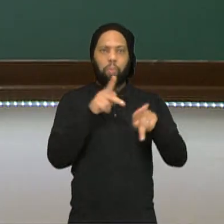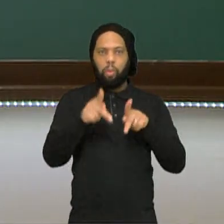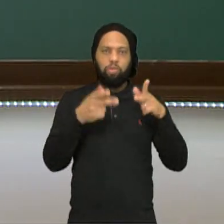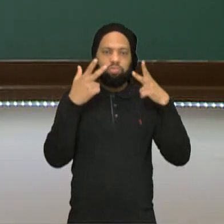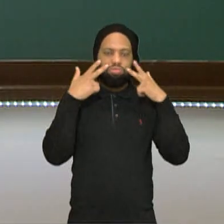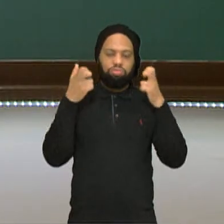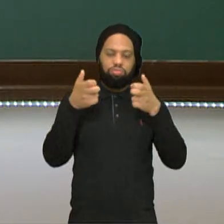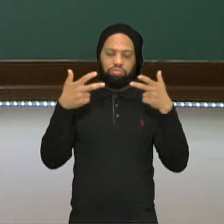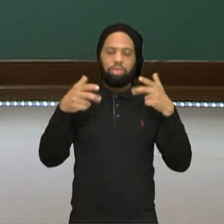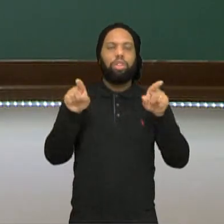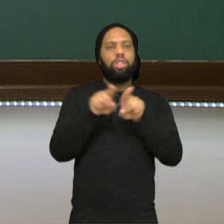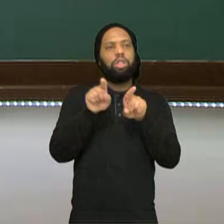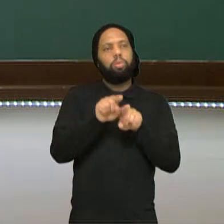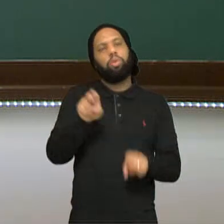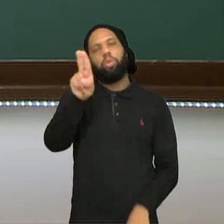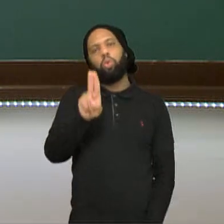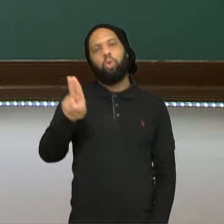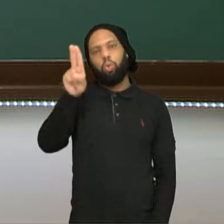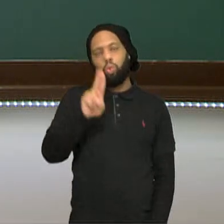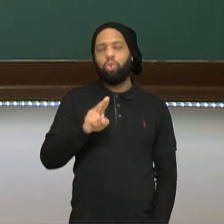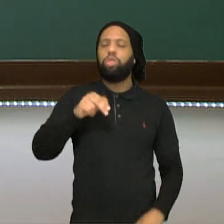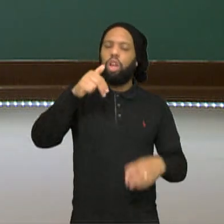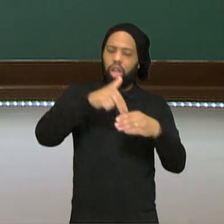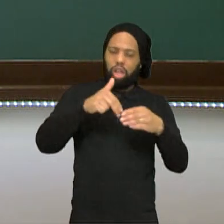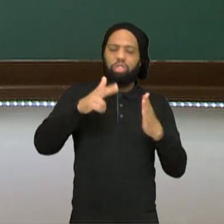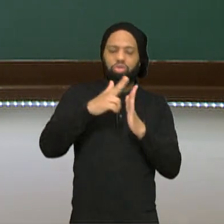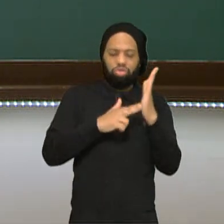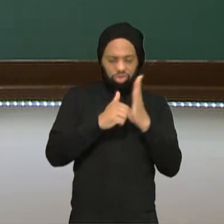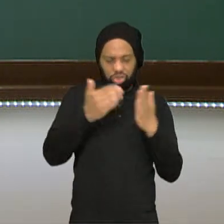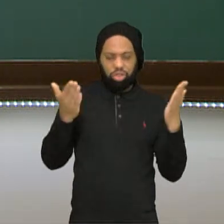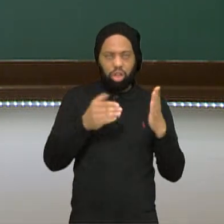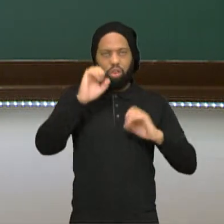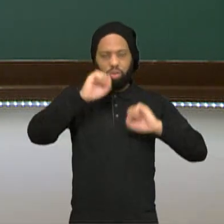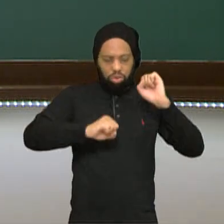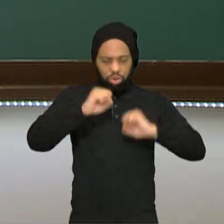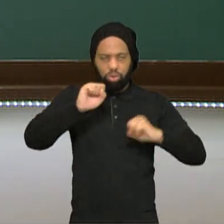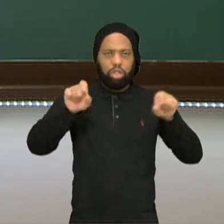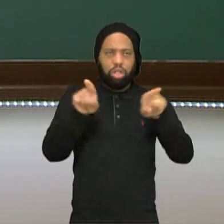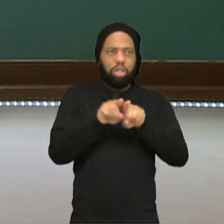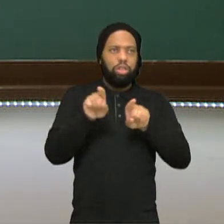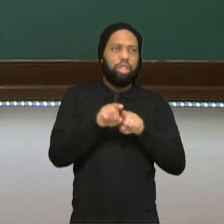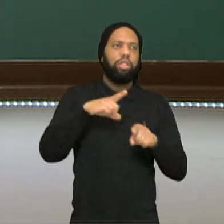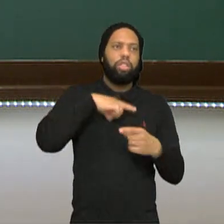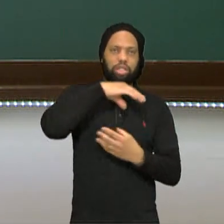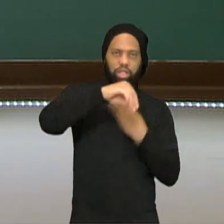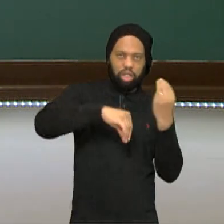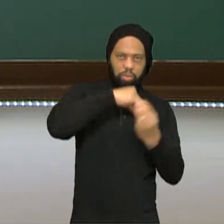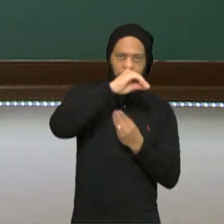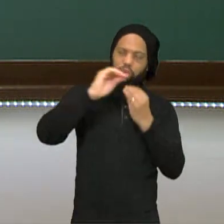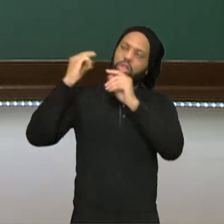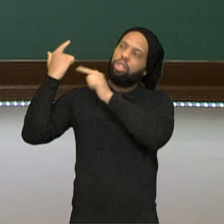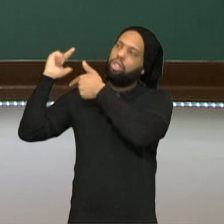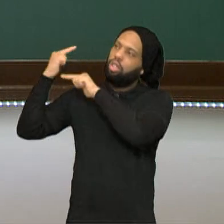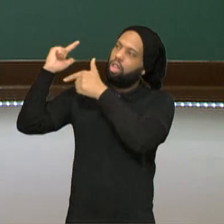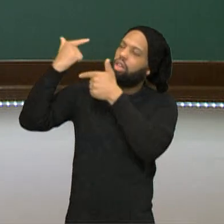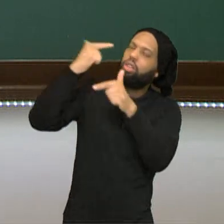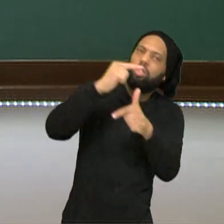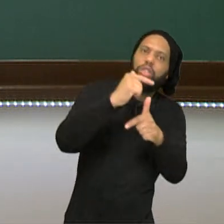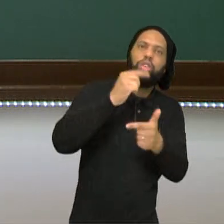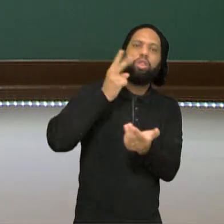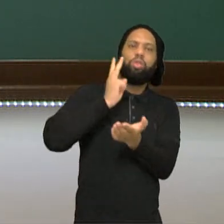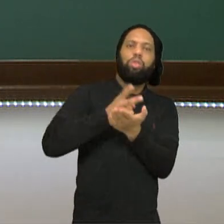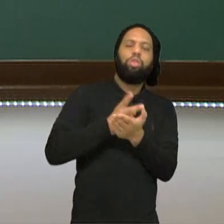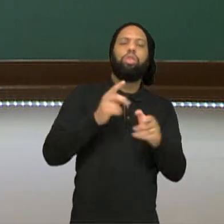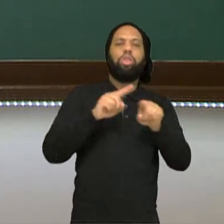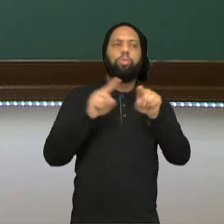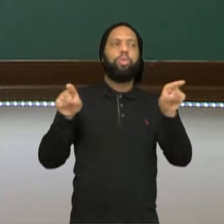que também utilizam tintas industrializadas, né? Então tem essa mistura aí da tradição que é mantida, mas